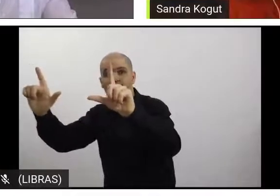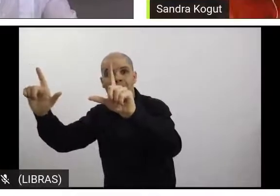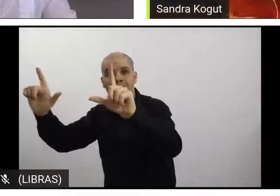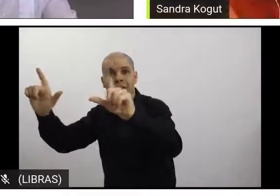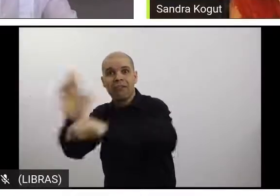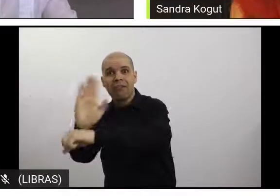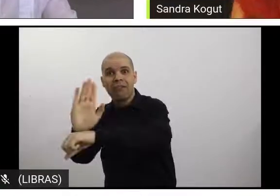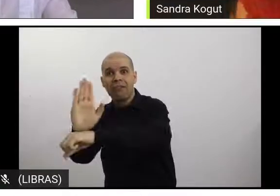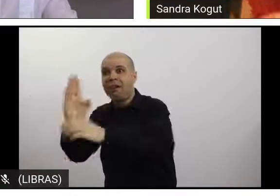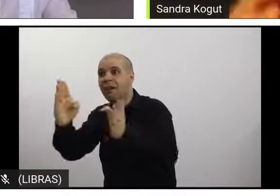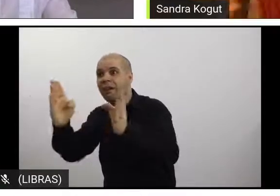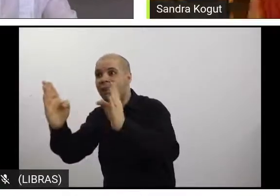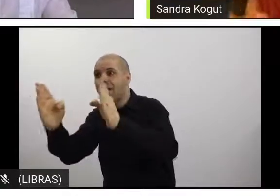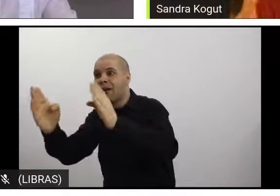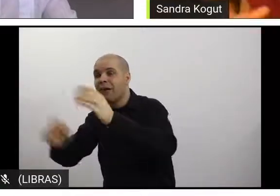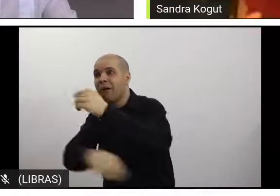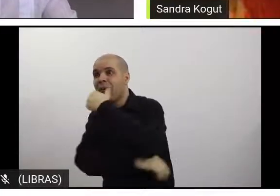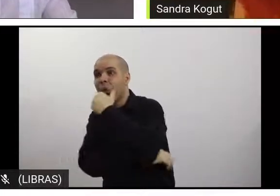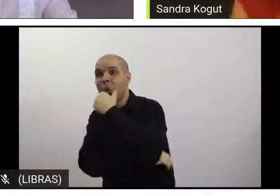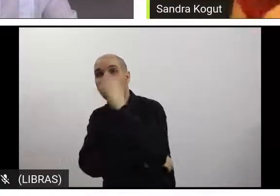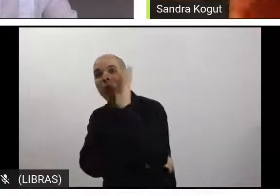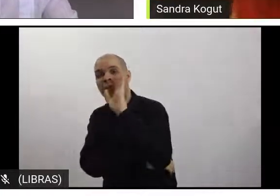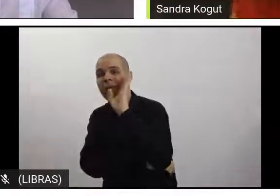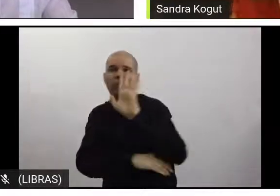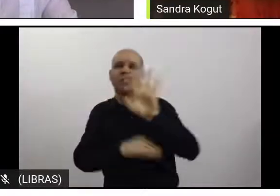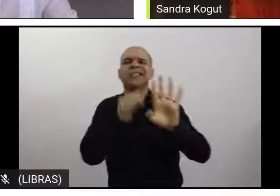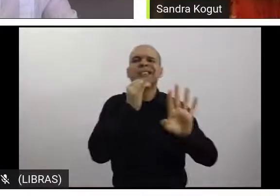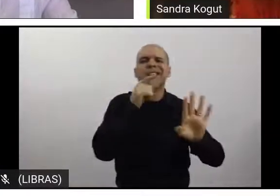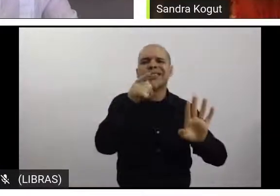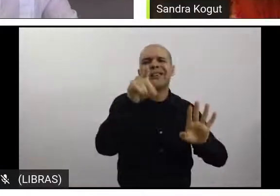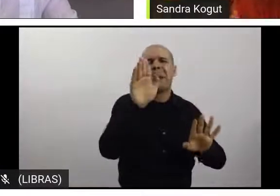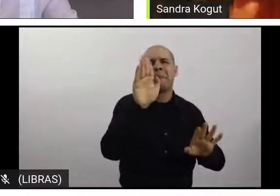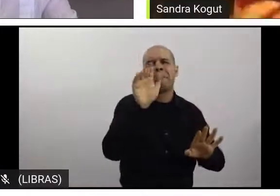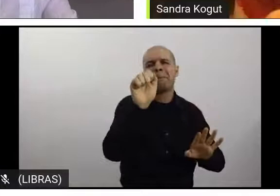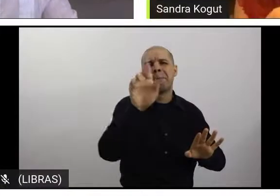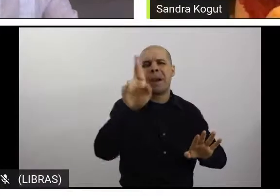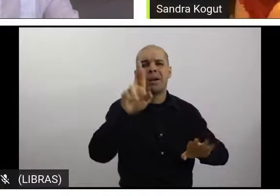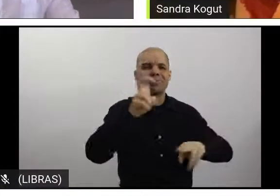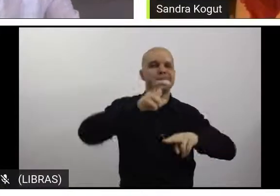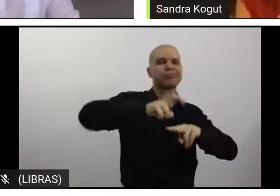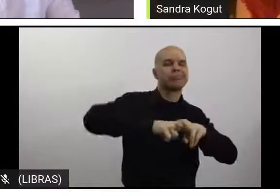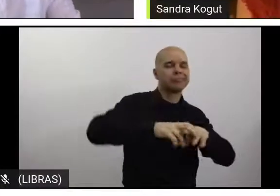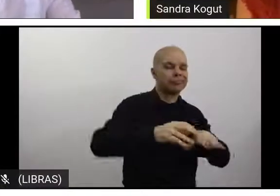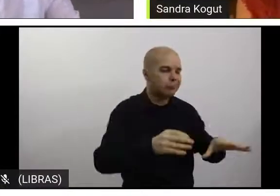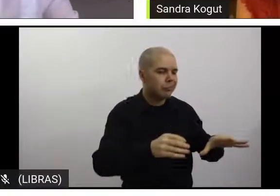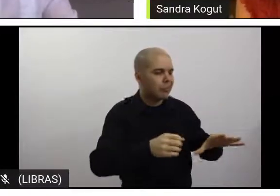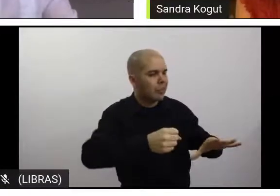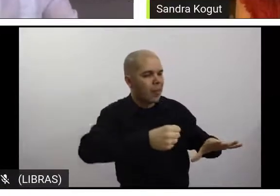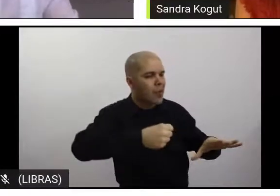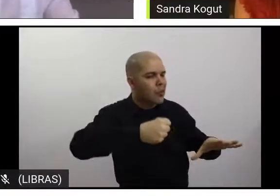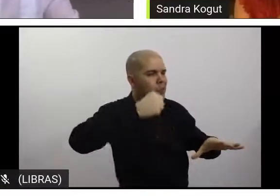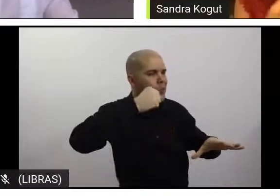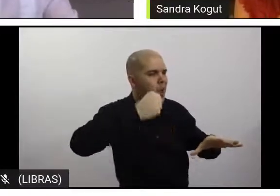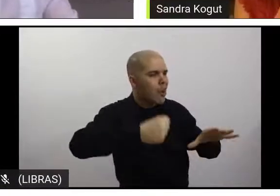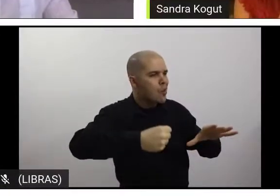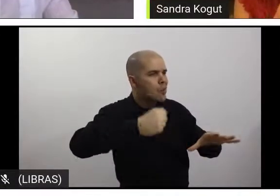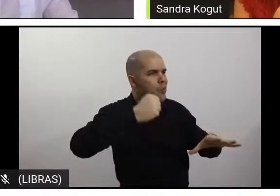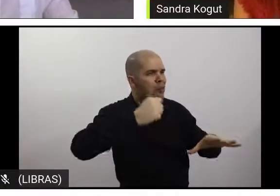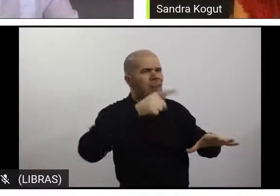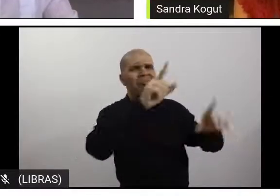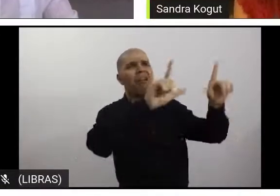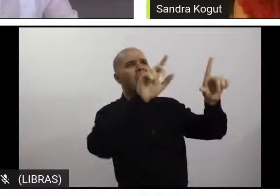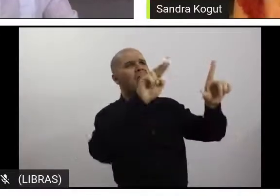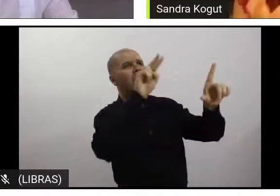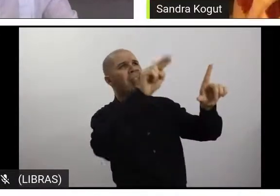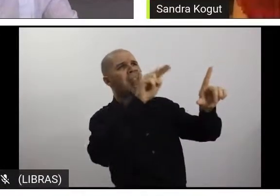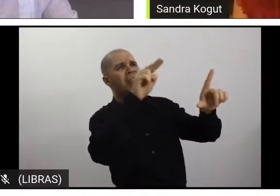conversando e está passando aquele vídeo, você está não sei o que, está passando. Você nunca podia ver. E os vídeos eram coisas muito ricas, assim, muito cheias